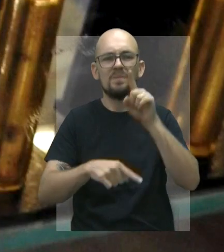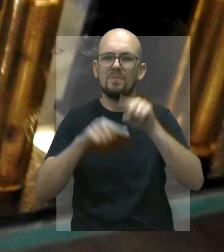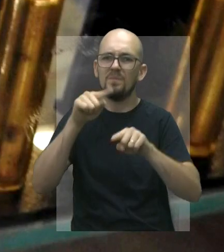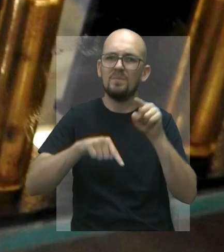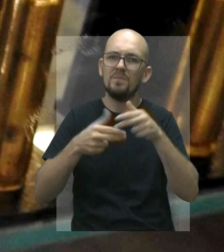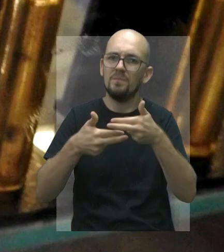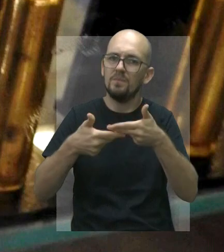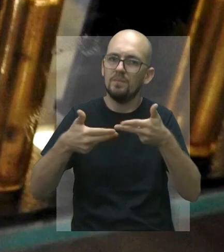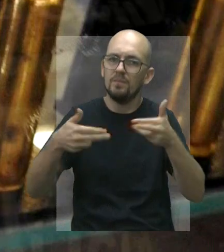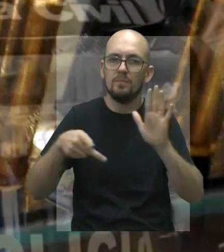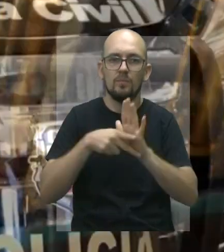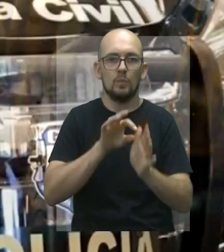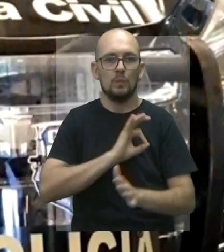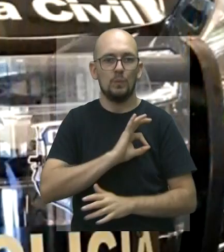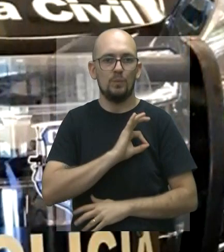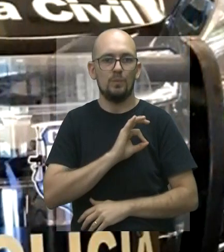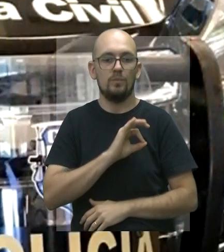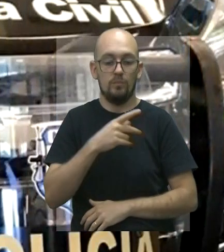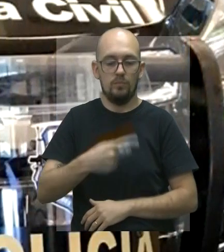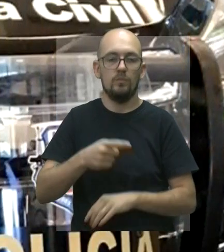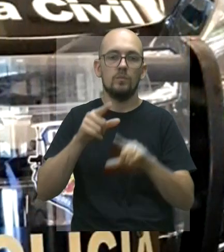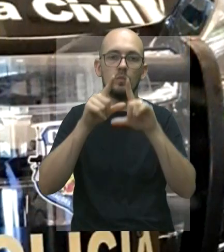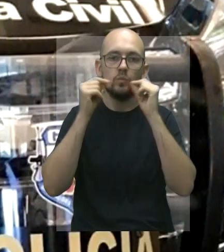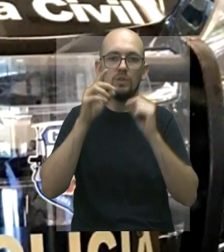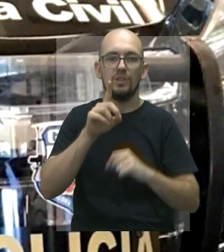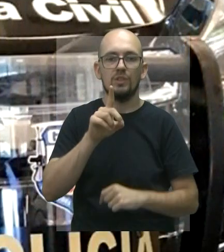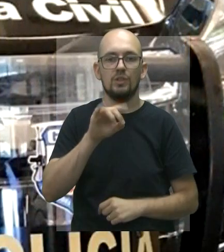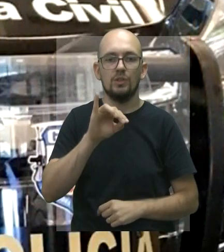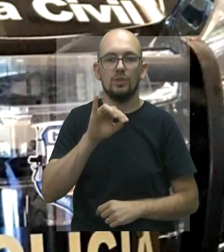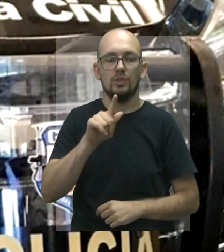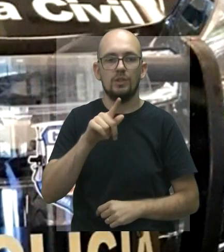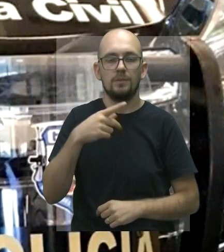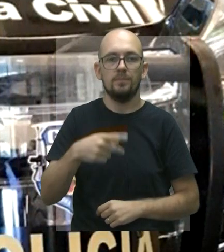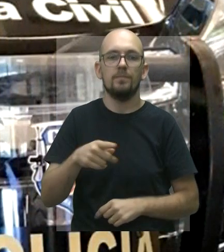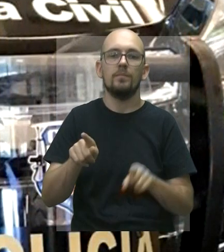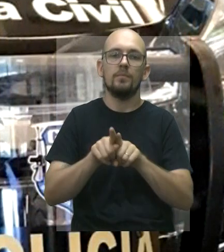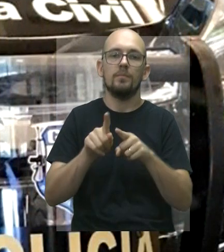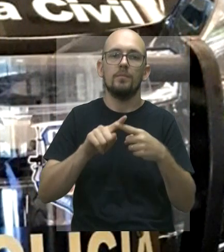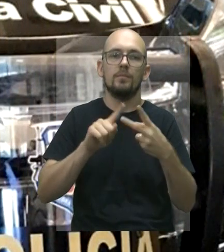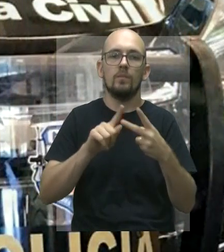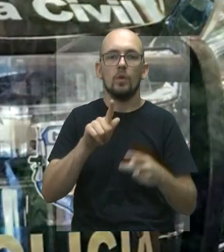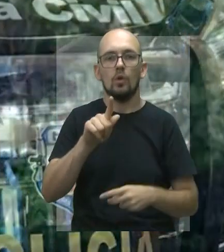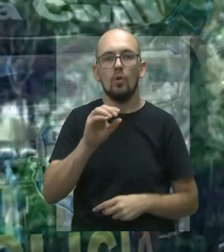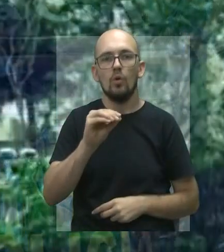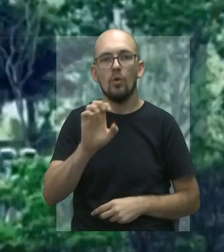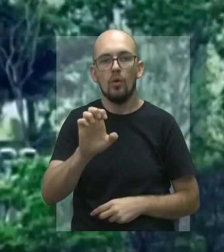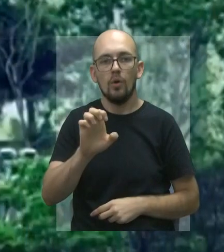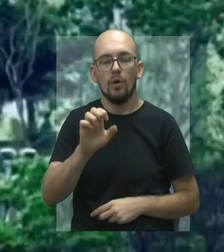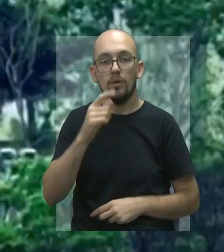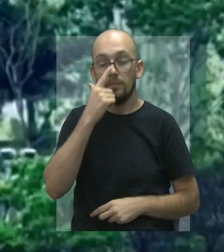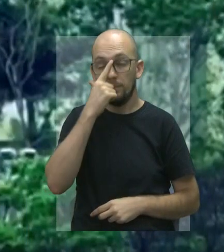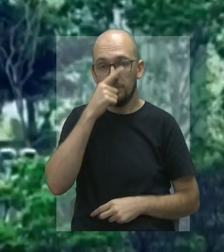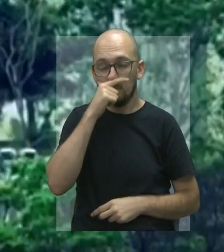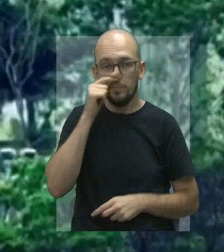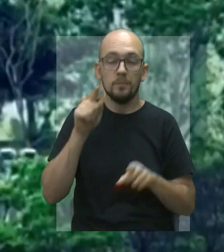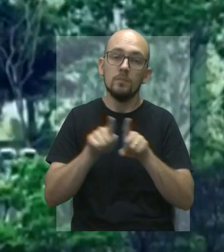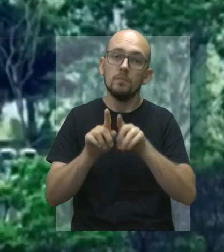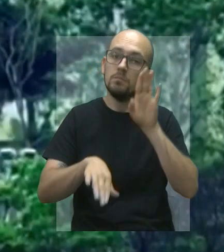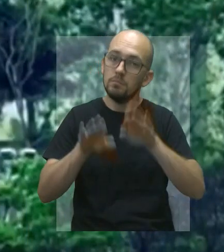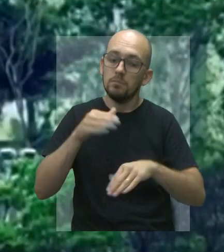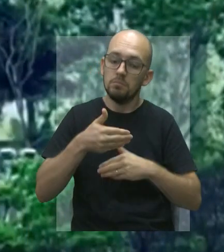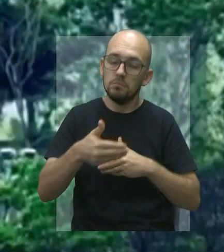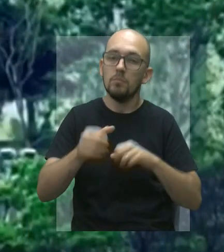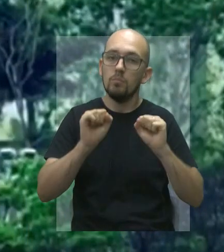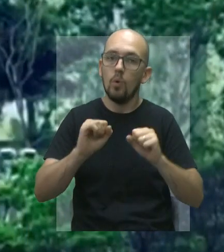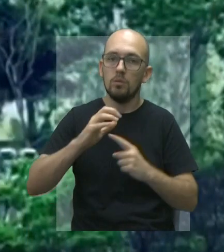os policiais aqui da DISE de Jaú, DIG de Jaú, né, o GOI. Nós teremos provavelmente